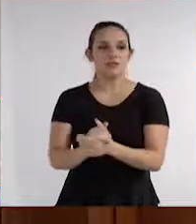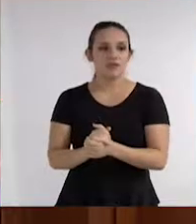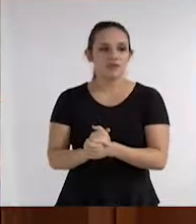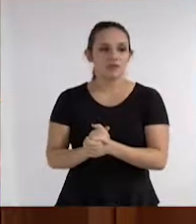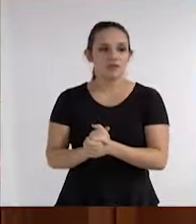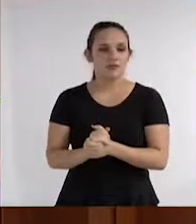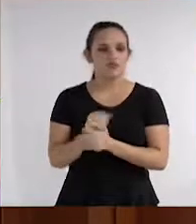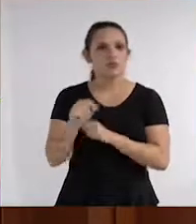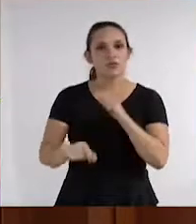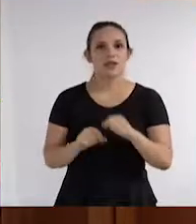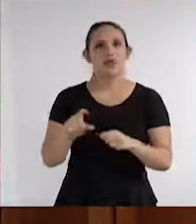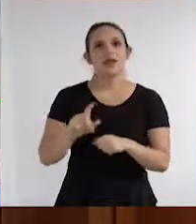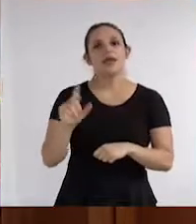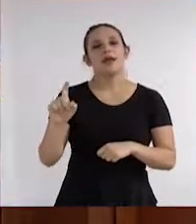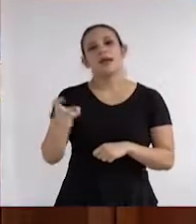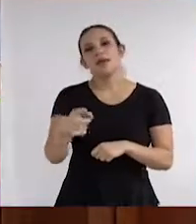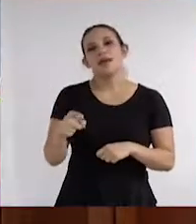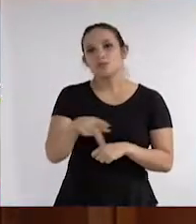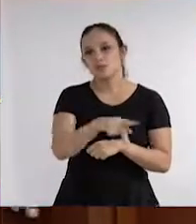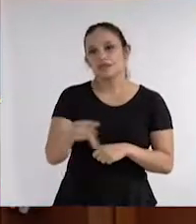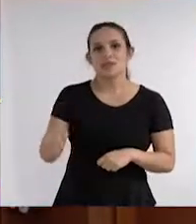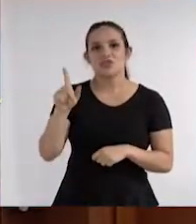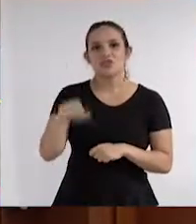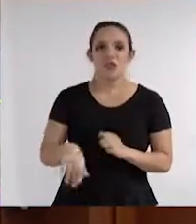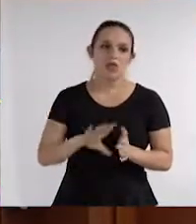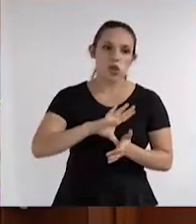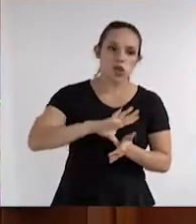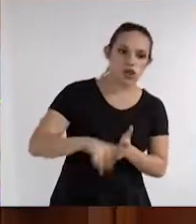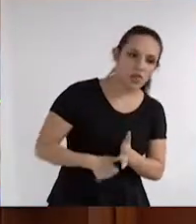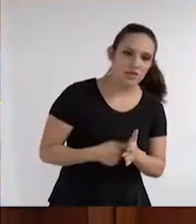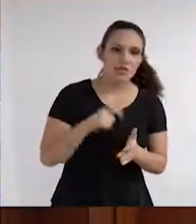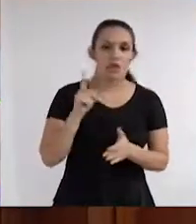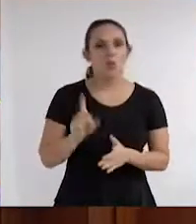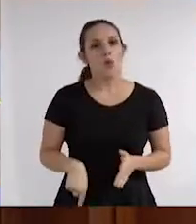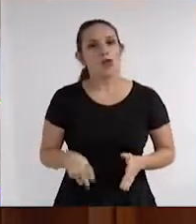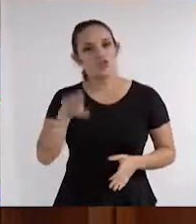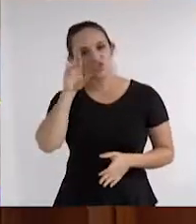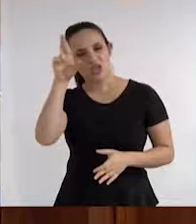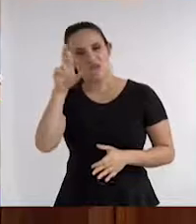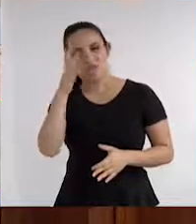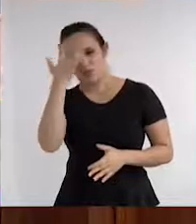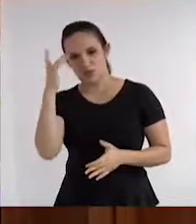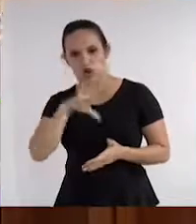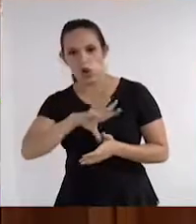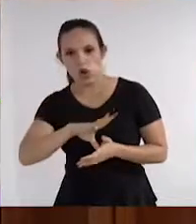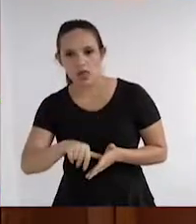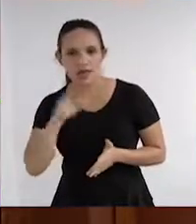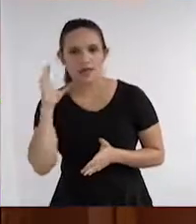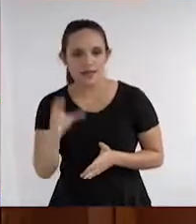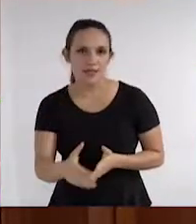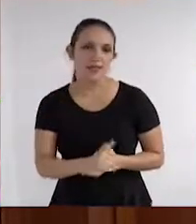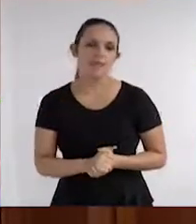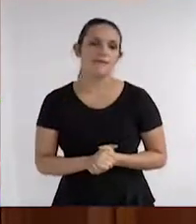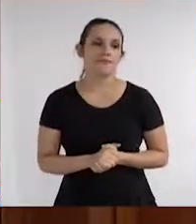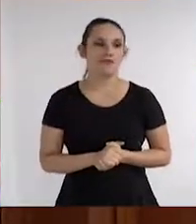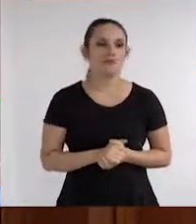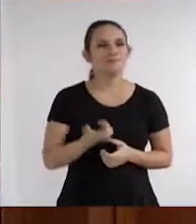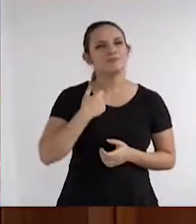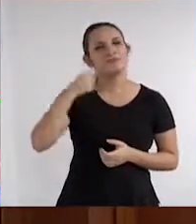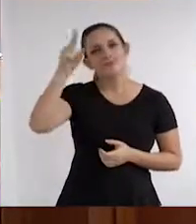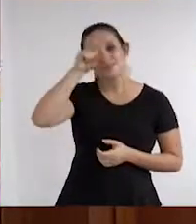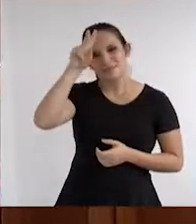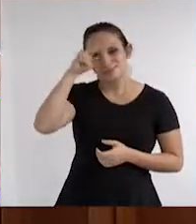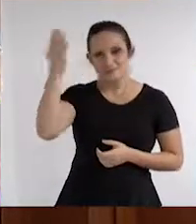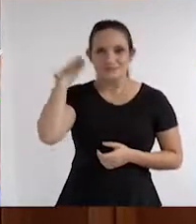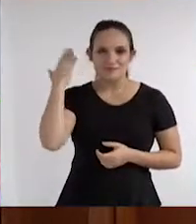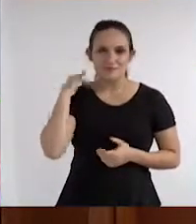ex-presidente é ladrão, que o ex-presidente era chefe de quadrilha, e foi induzindo. E aí o povo vendo, lembra aqueles gráficos no